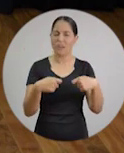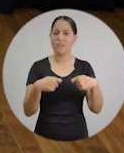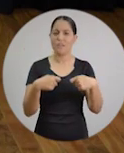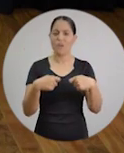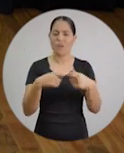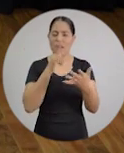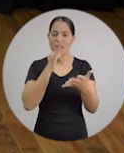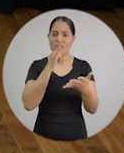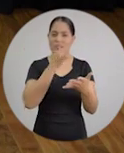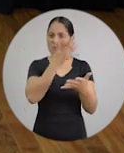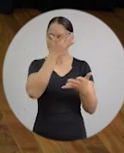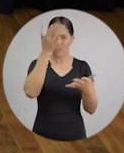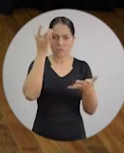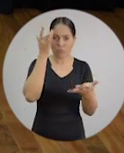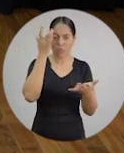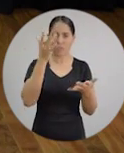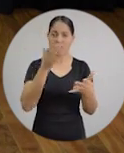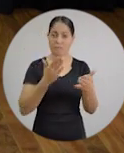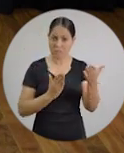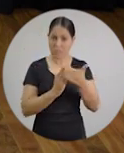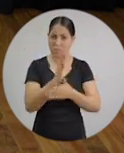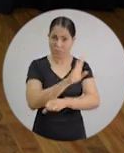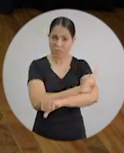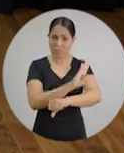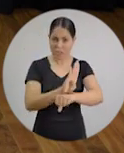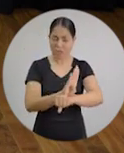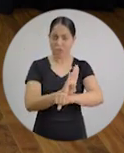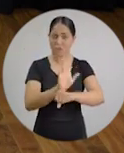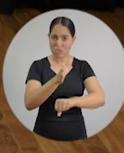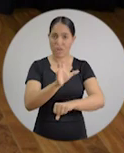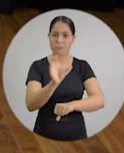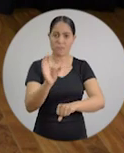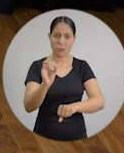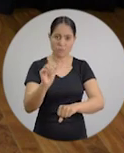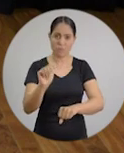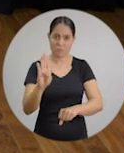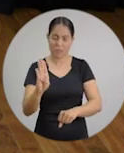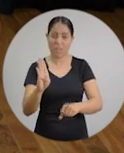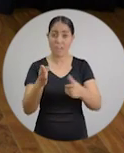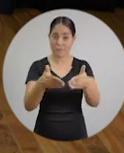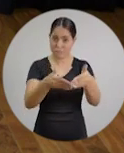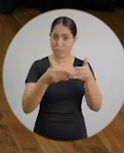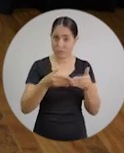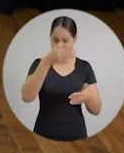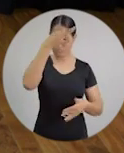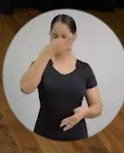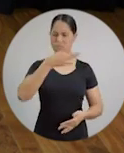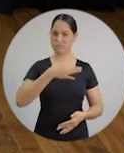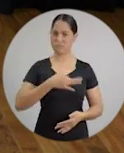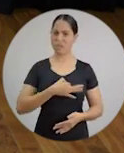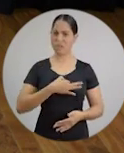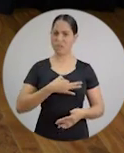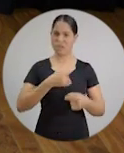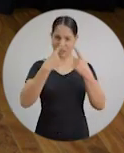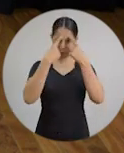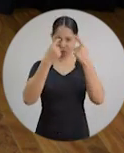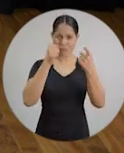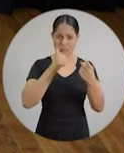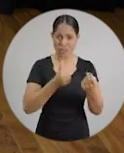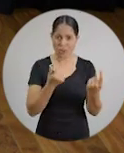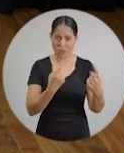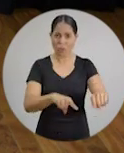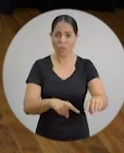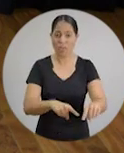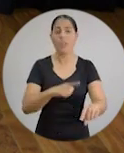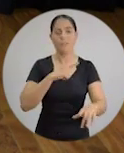momento em que o bacharel em direito requer a inscrição, né, e que é suscitada inidoneidade em razão da violência contra a mulher, vai haver um direito